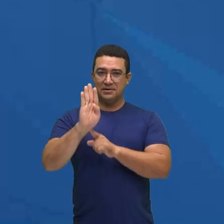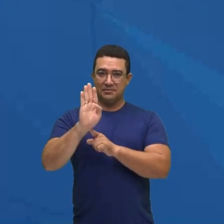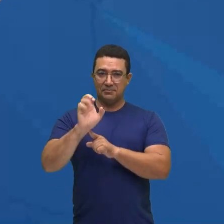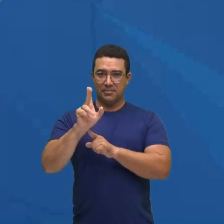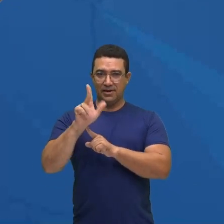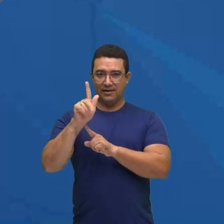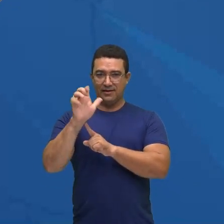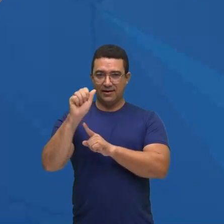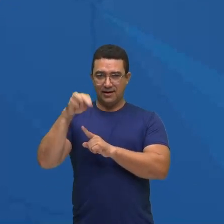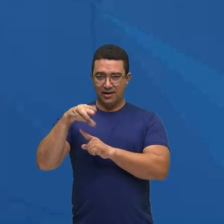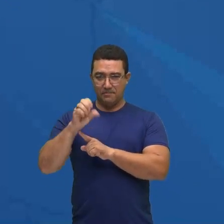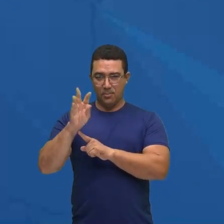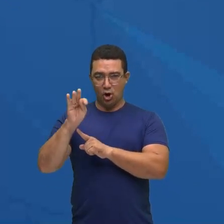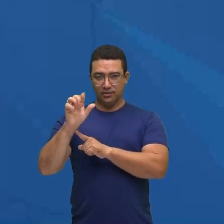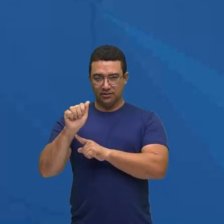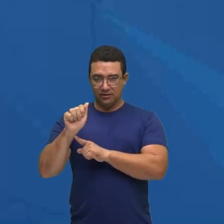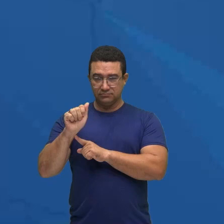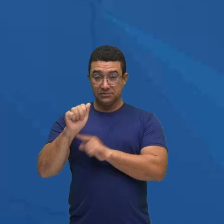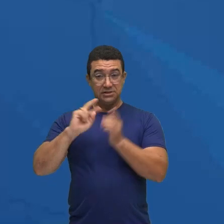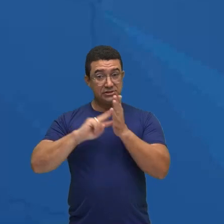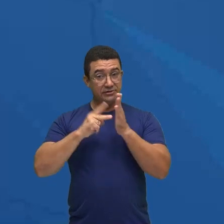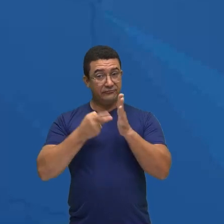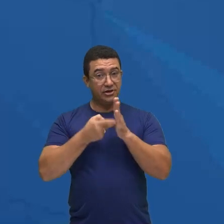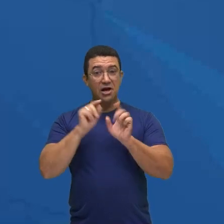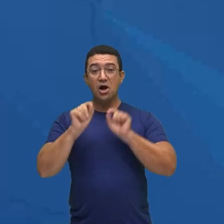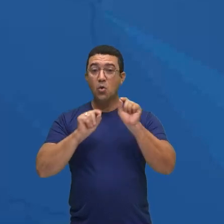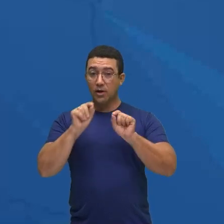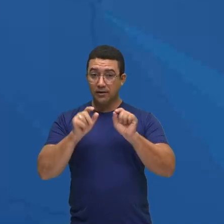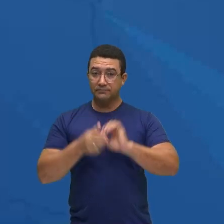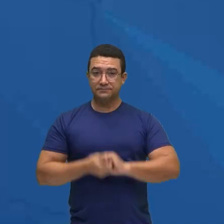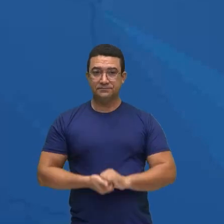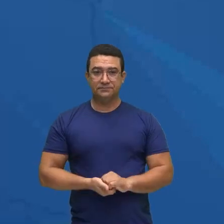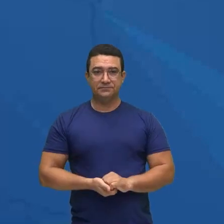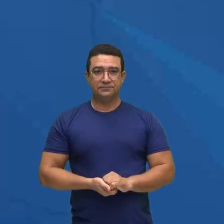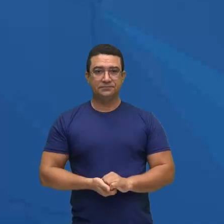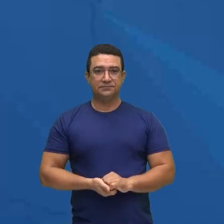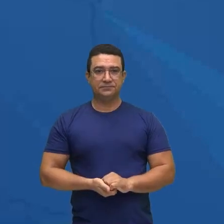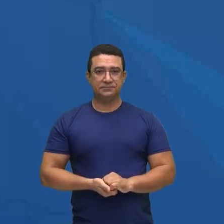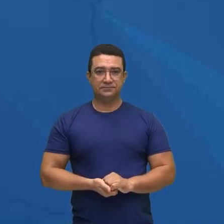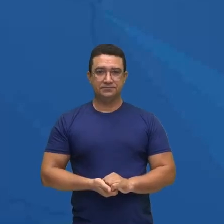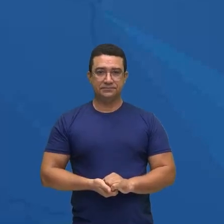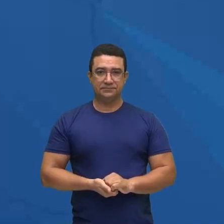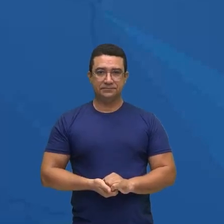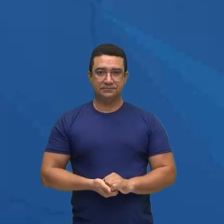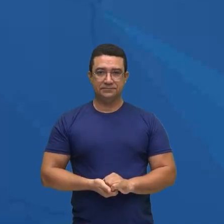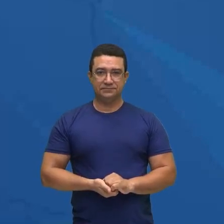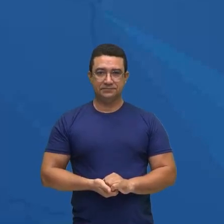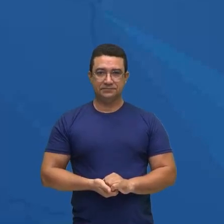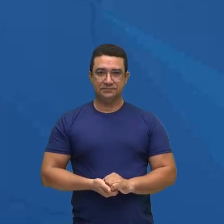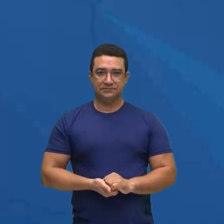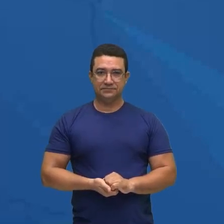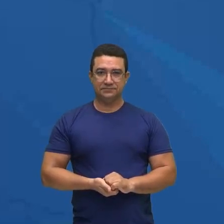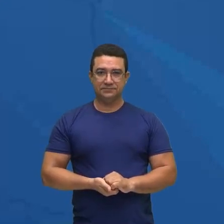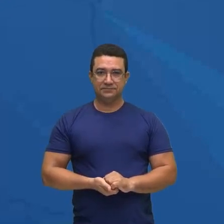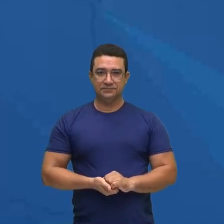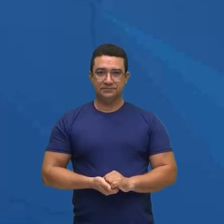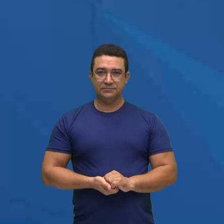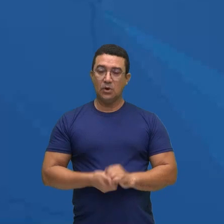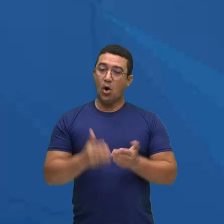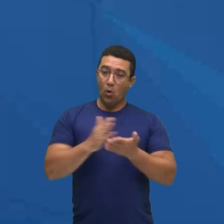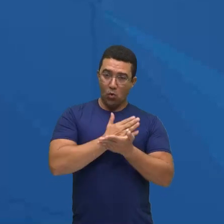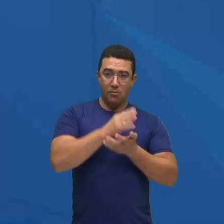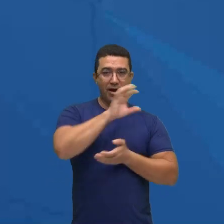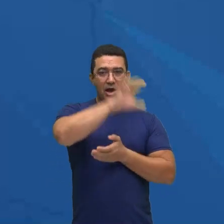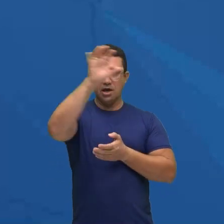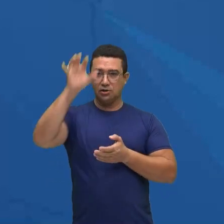Bergamota. Bergamota é o mesmo que limão, tangerina ou laranja, né? Em algumas regiões